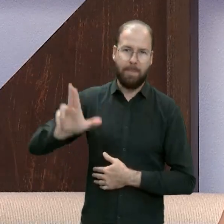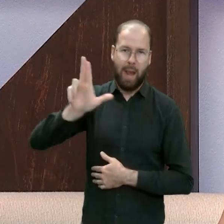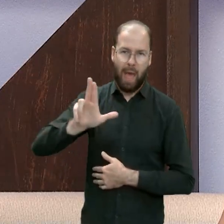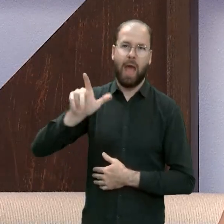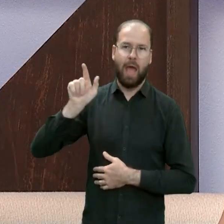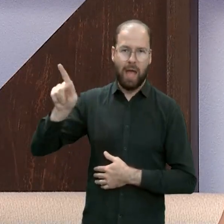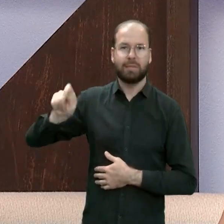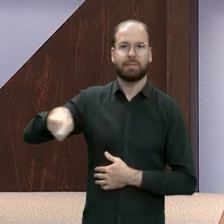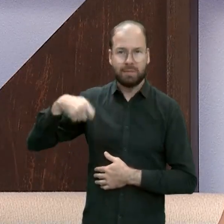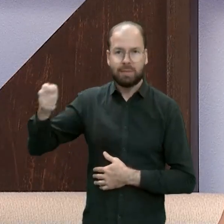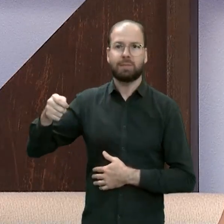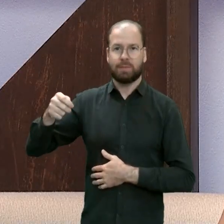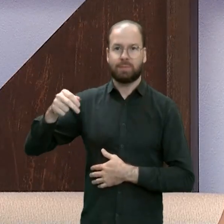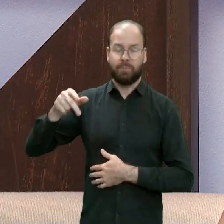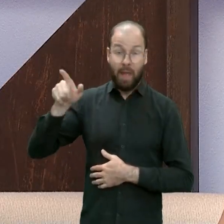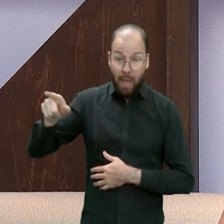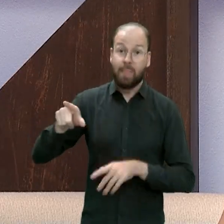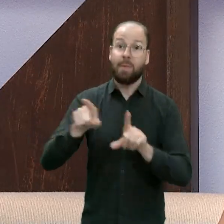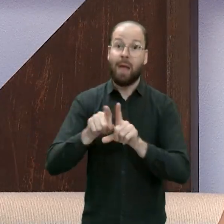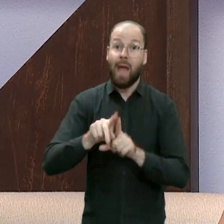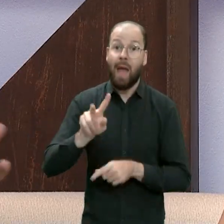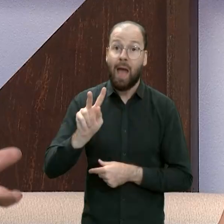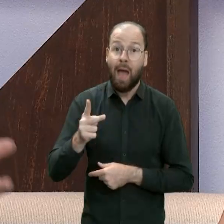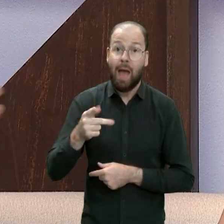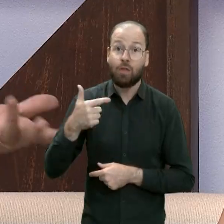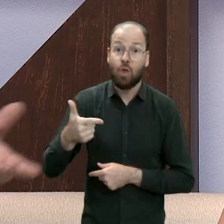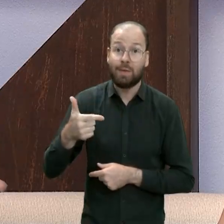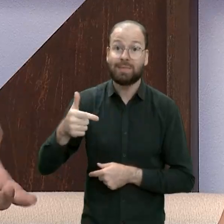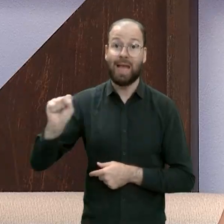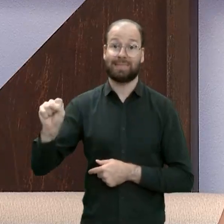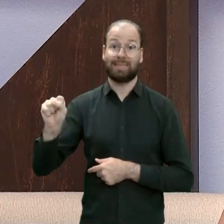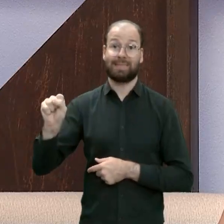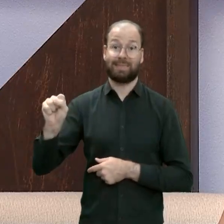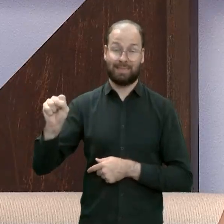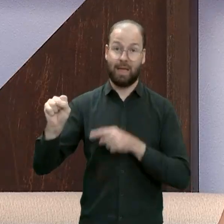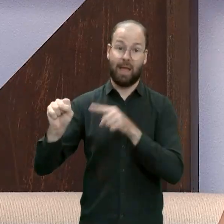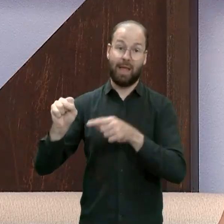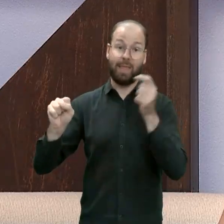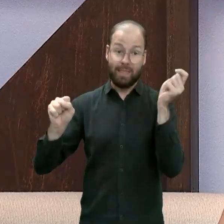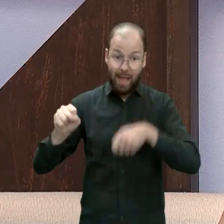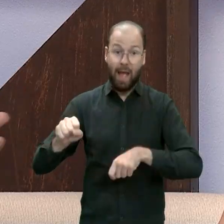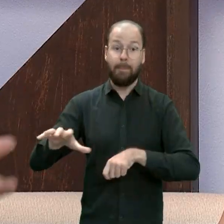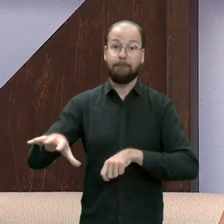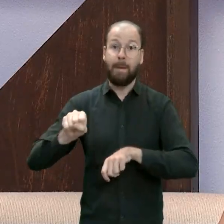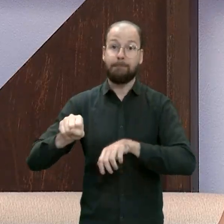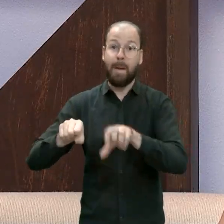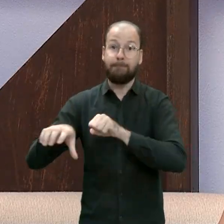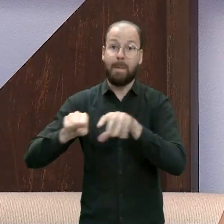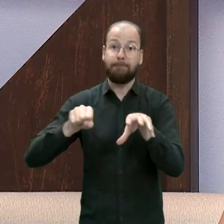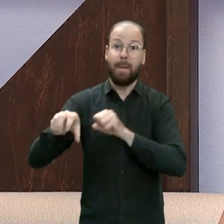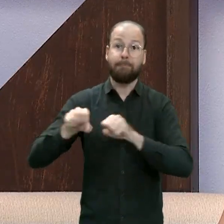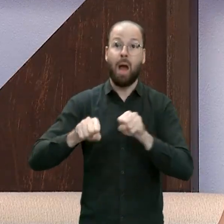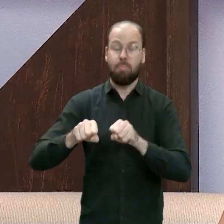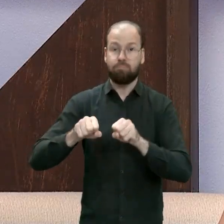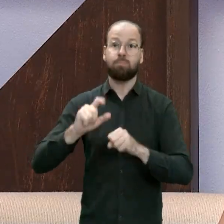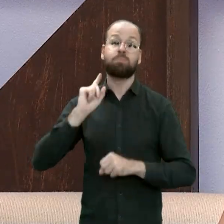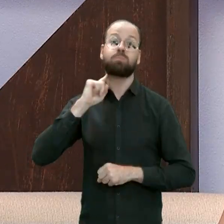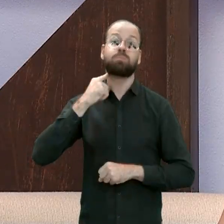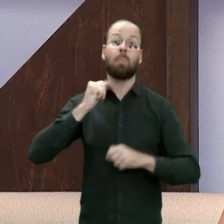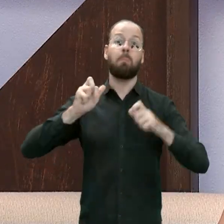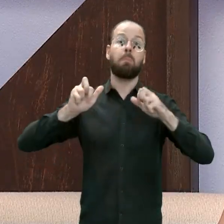concentração, de H2S. E com isso deu para extrair, né, a questão da poluição.